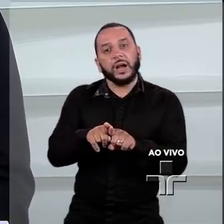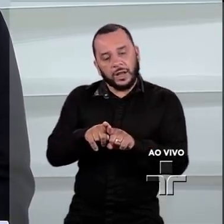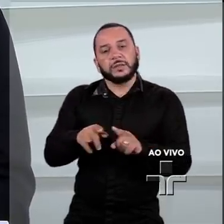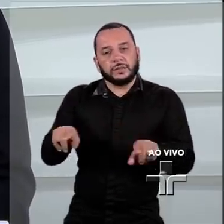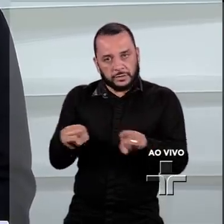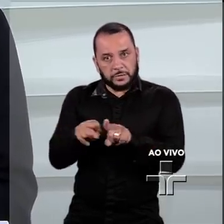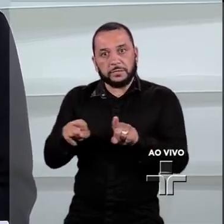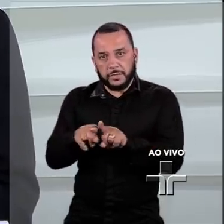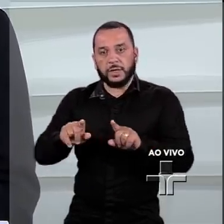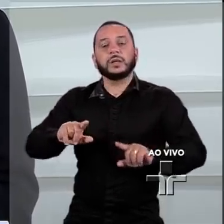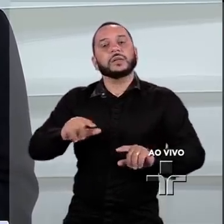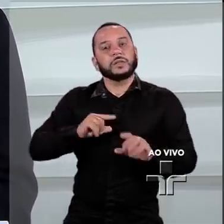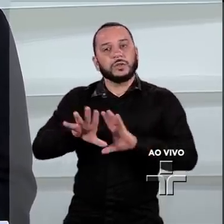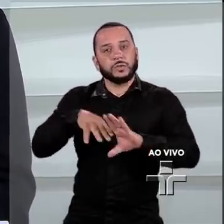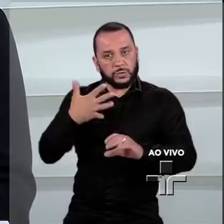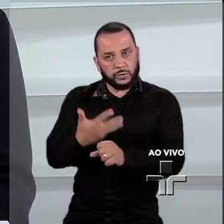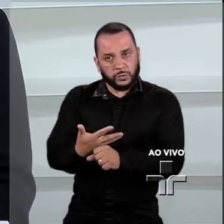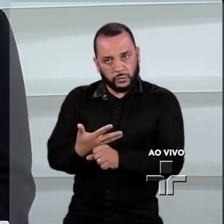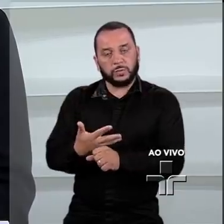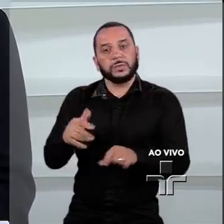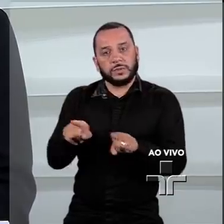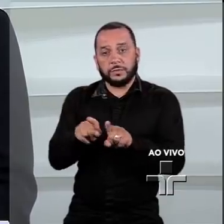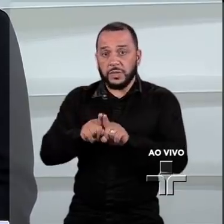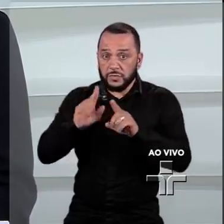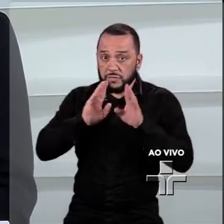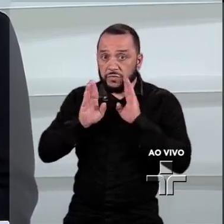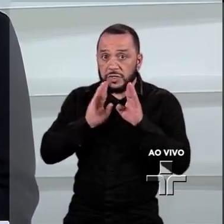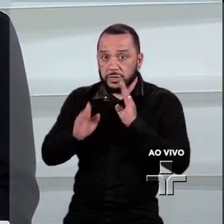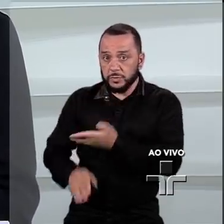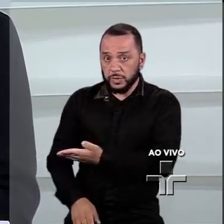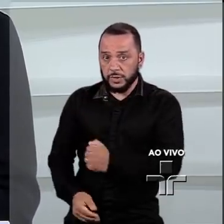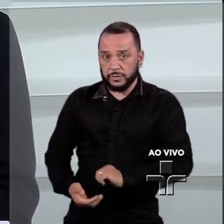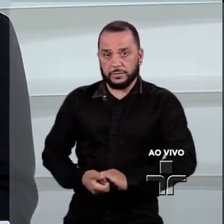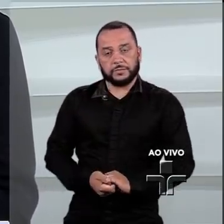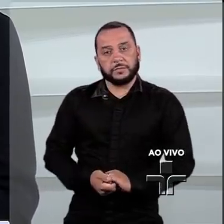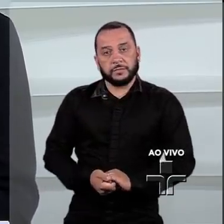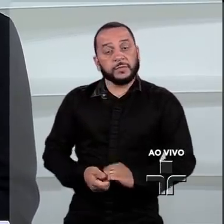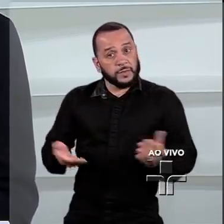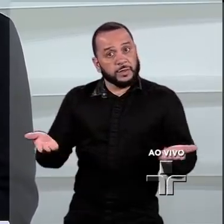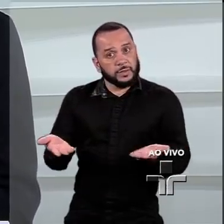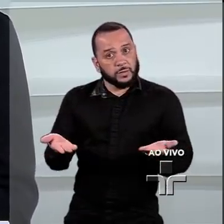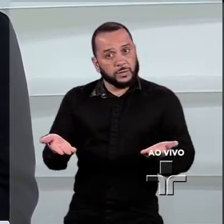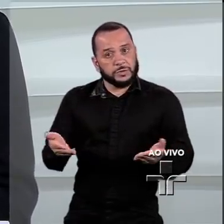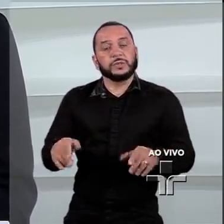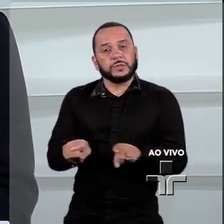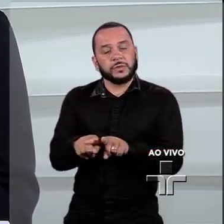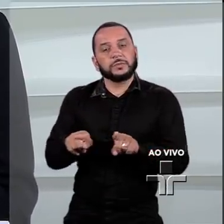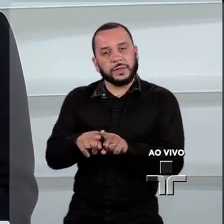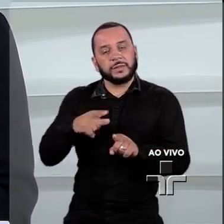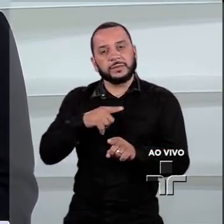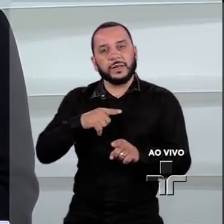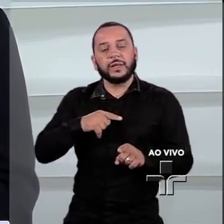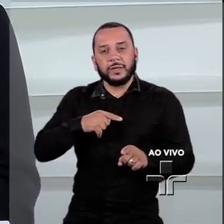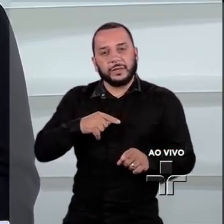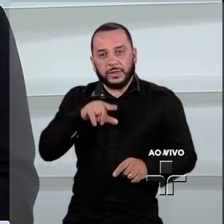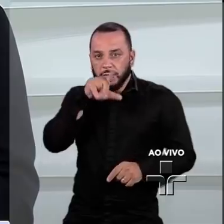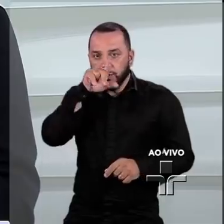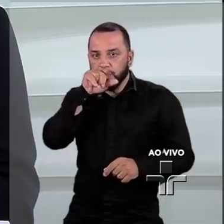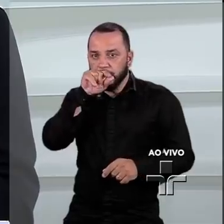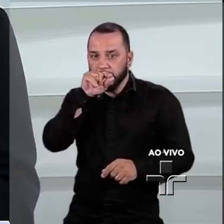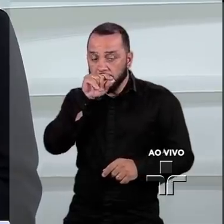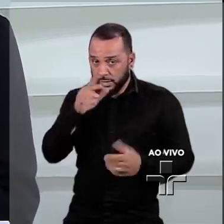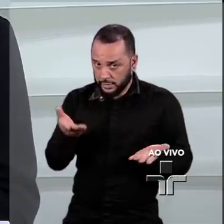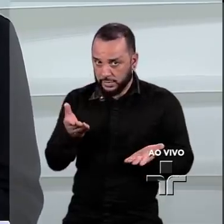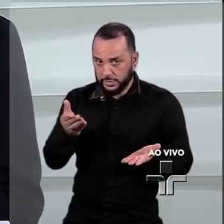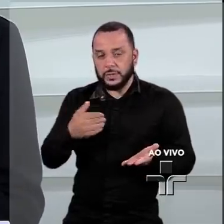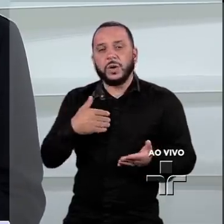pelo nosso canal no YouTube e pela nossa página no Facebook, também no nosso perfil do Twitter. Para conversar